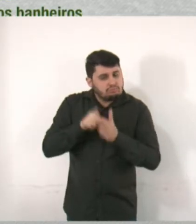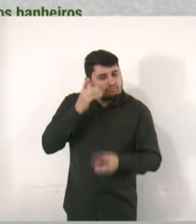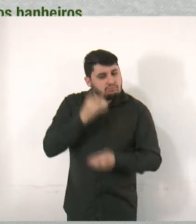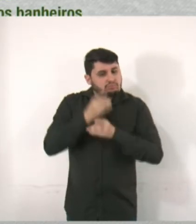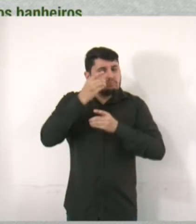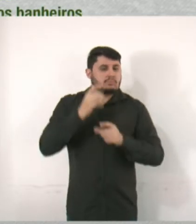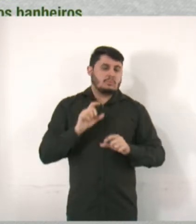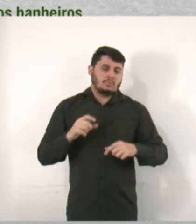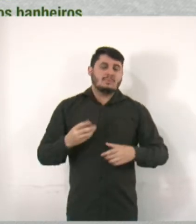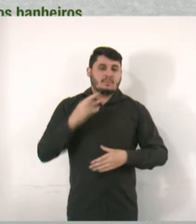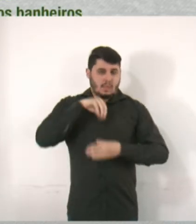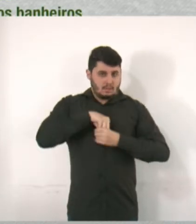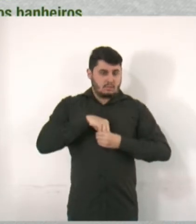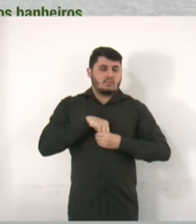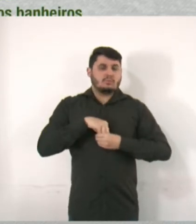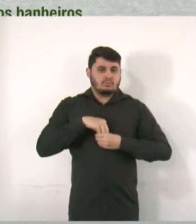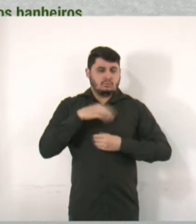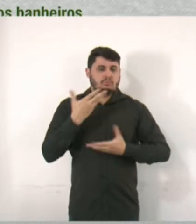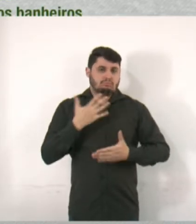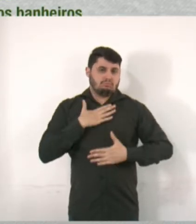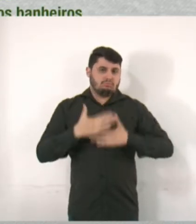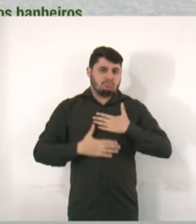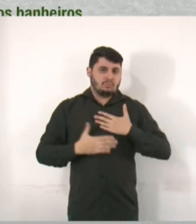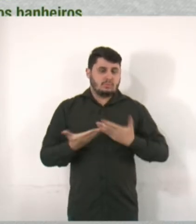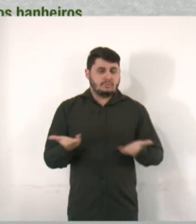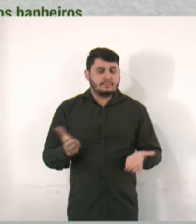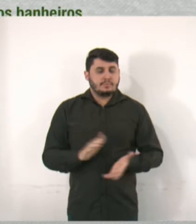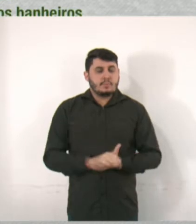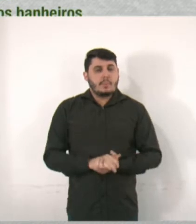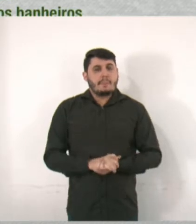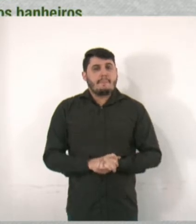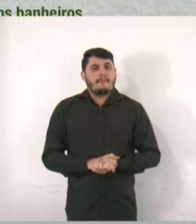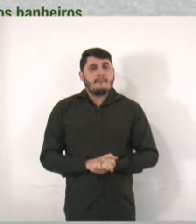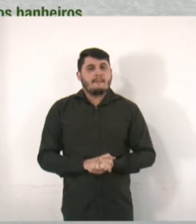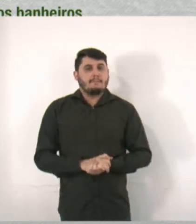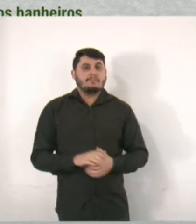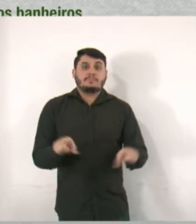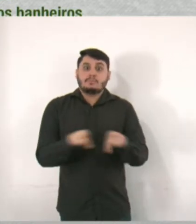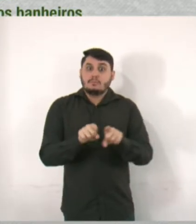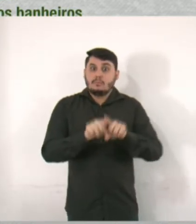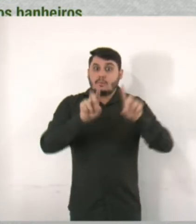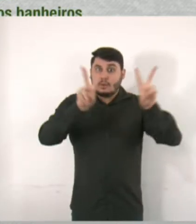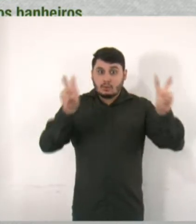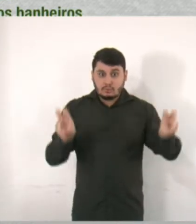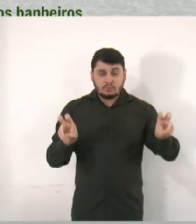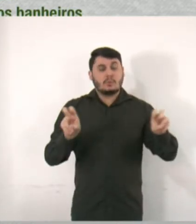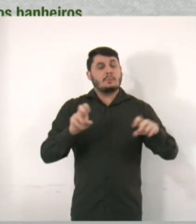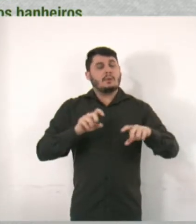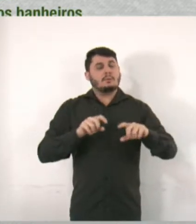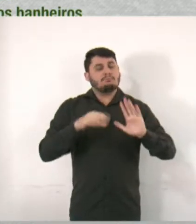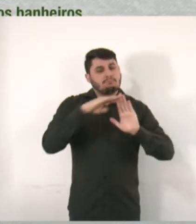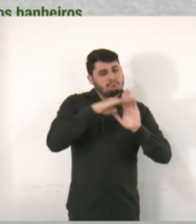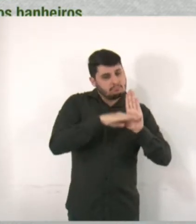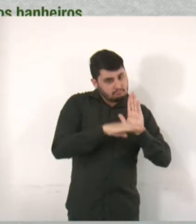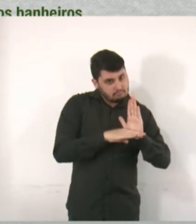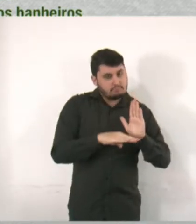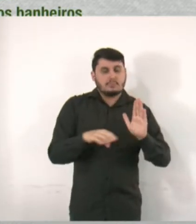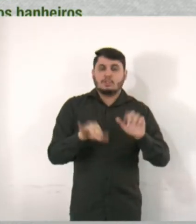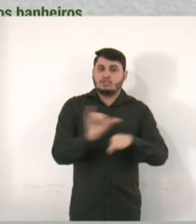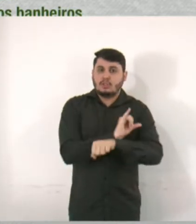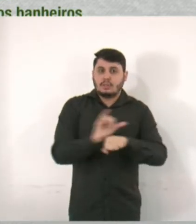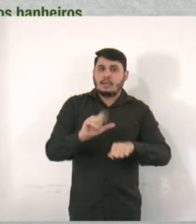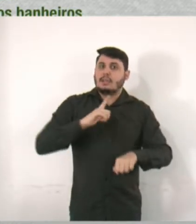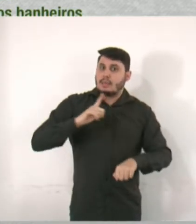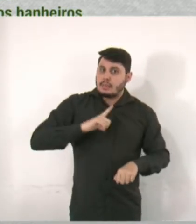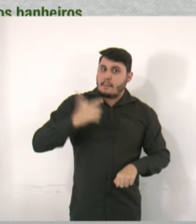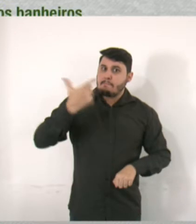E por parte das ações da prefeitura, a gente tem a implantação de barreiras sanitárias nos principais acessos. Mais à frente eu